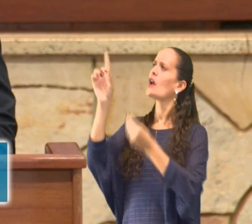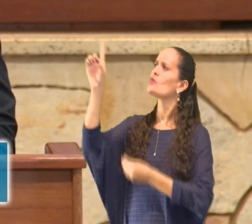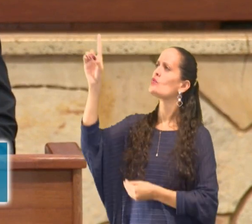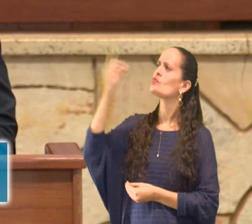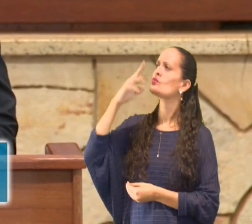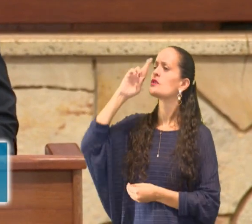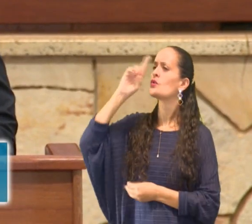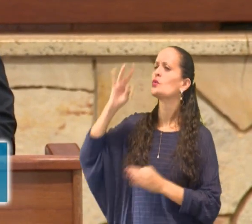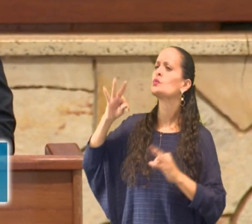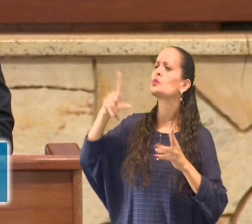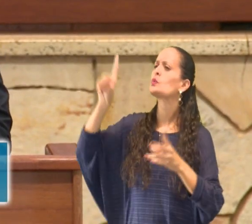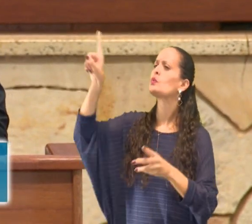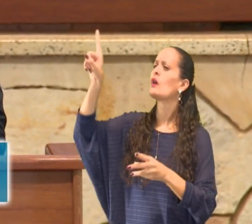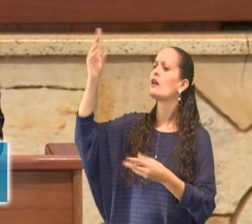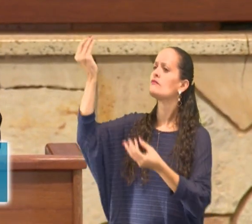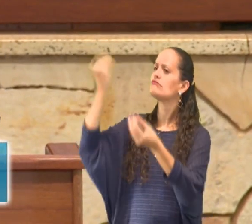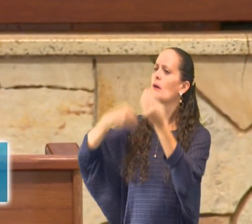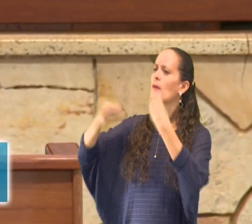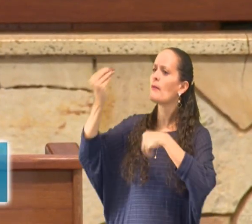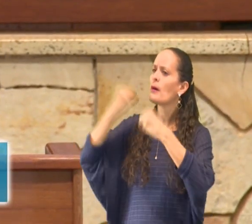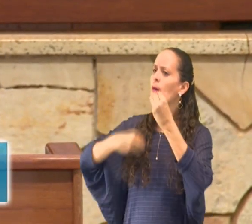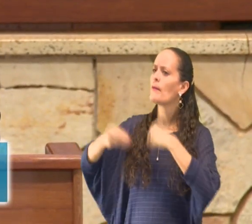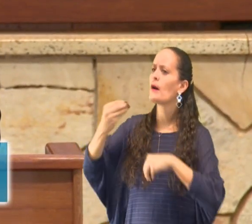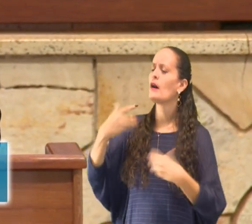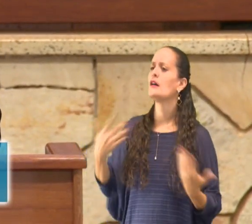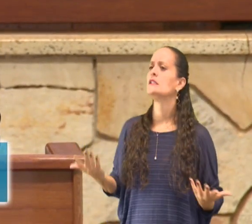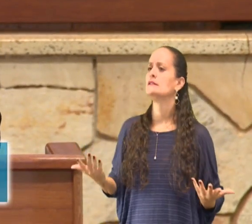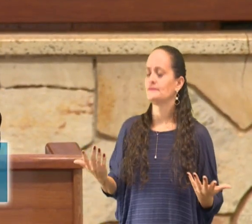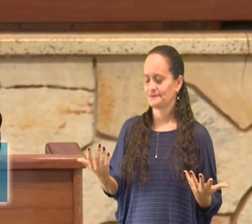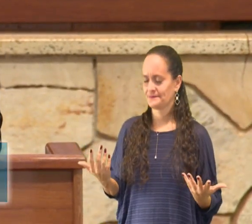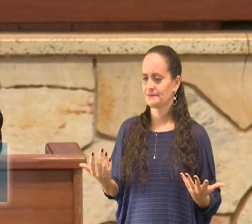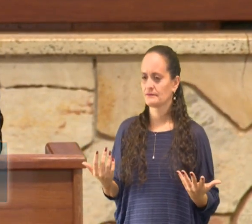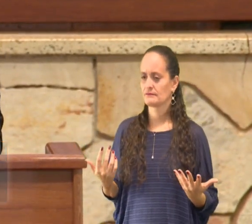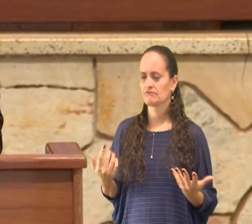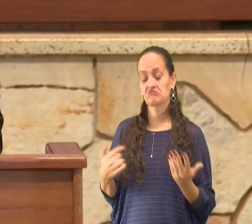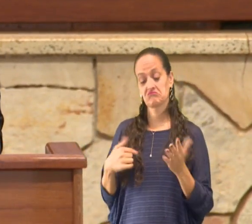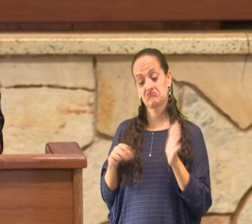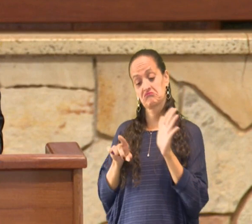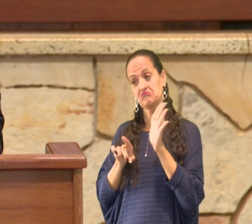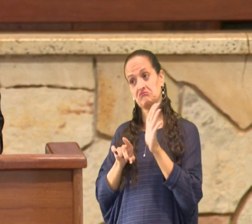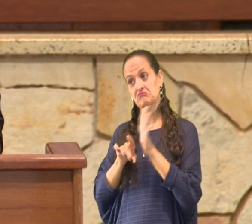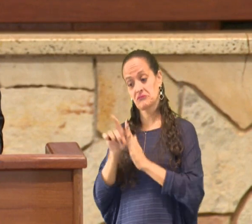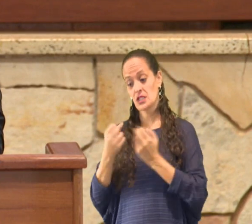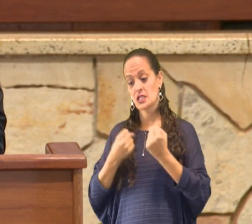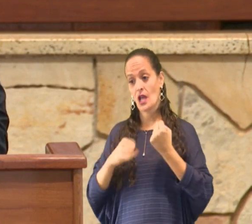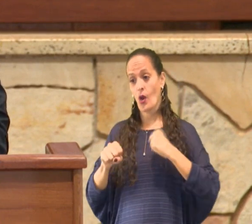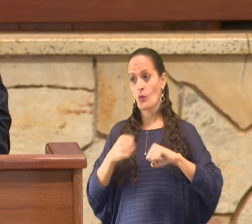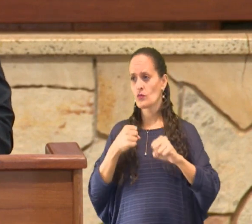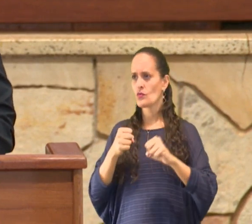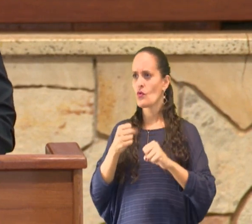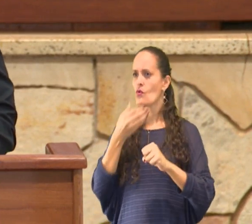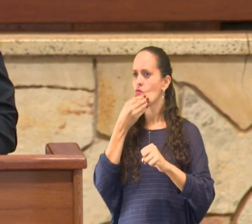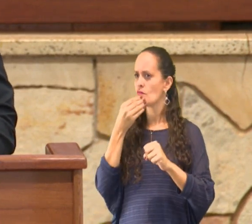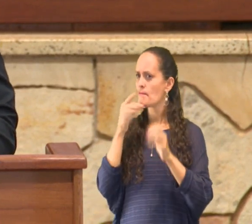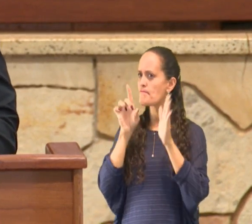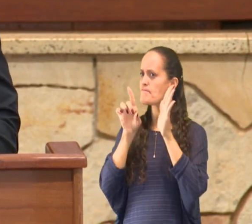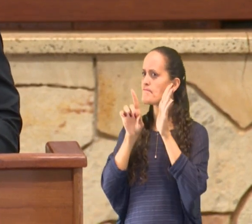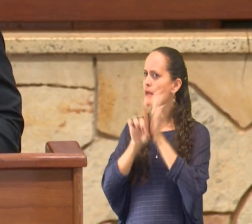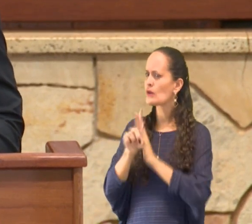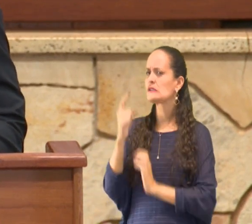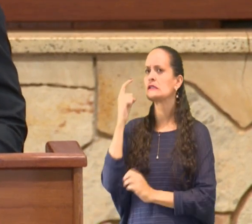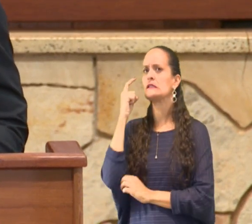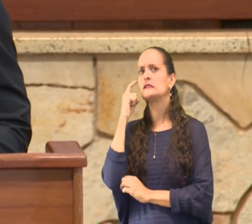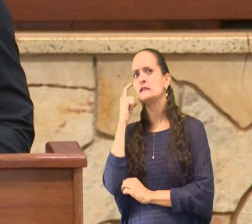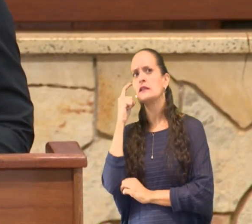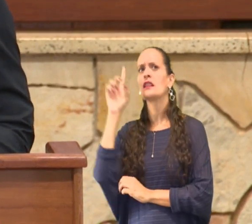todos os benefícios para comigo? É uma pergunta que o salmista se faz ao perceber